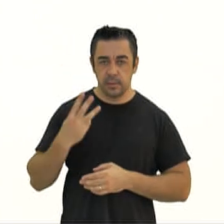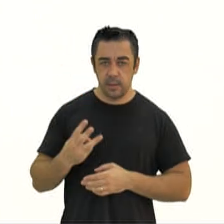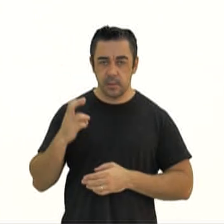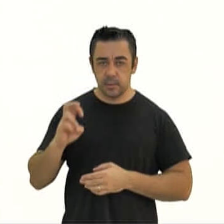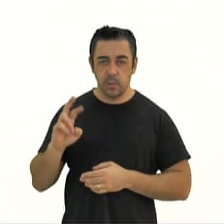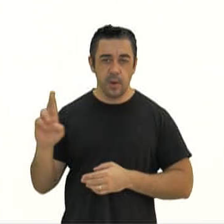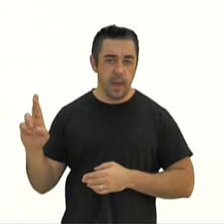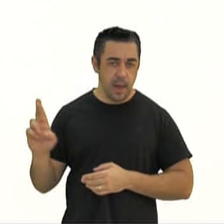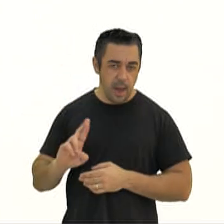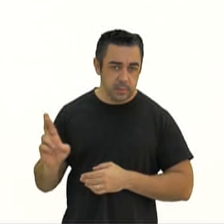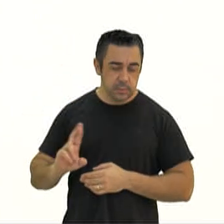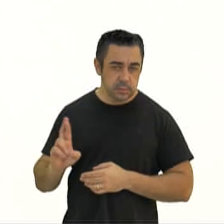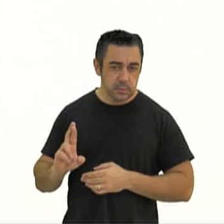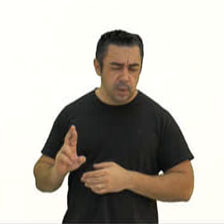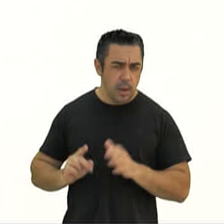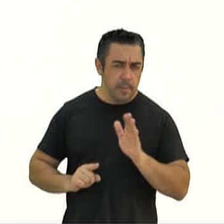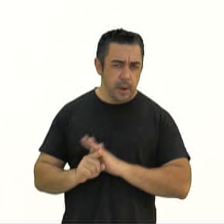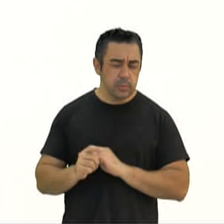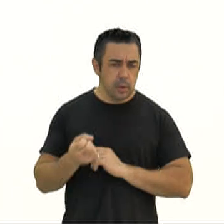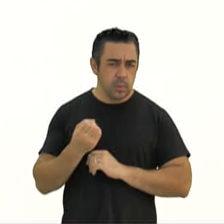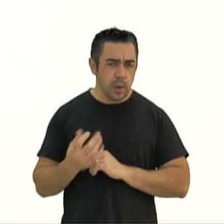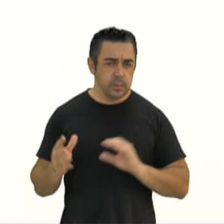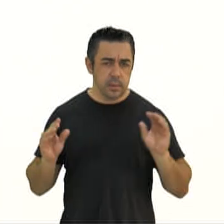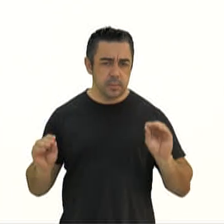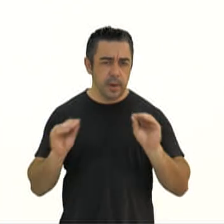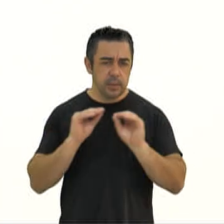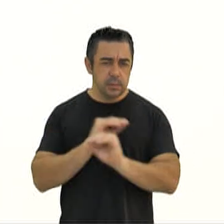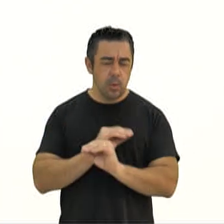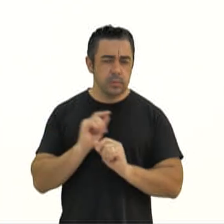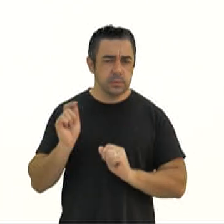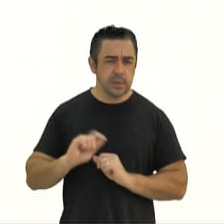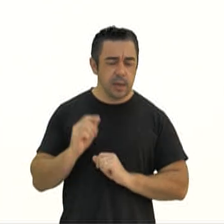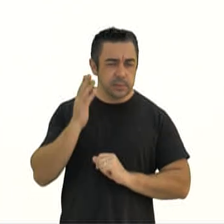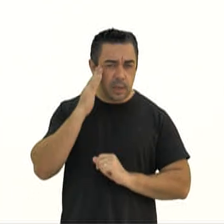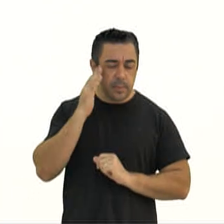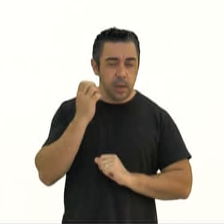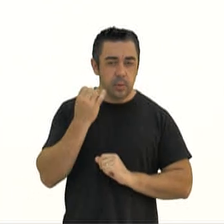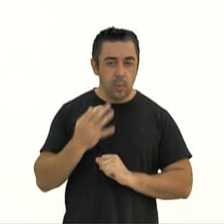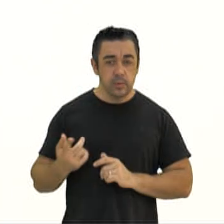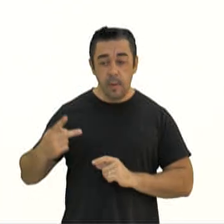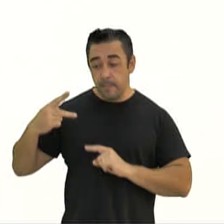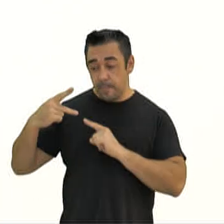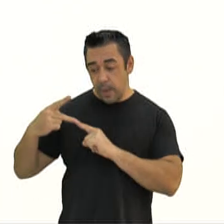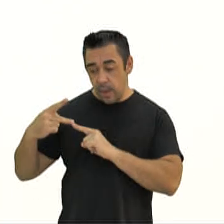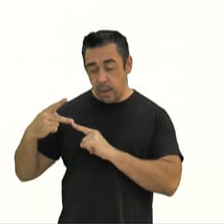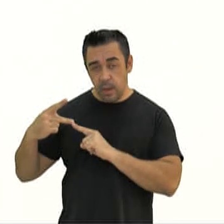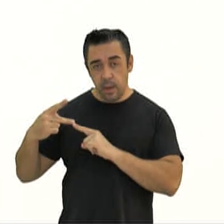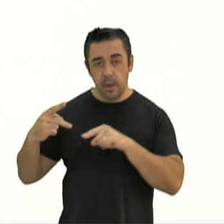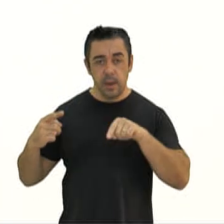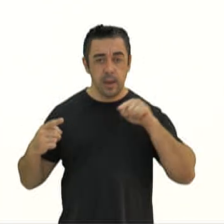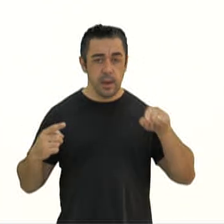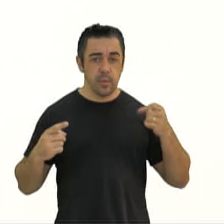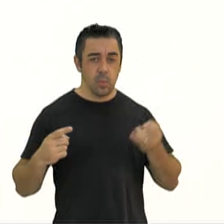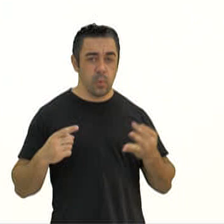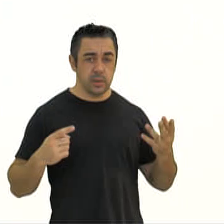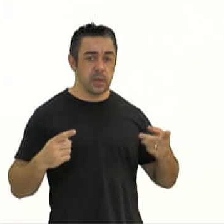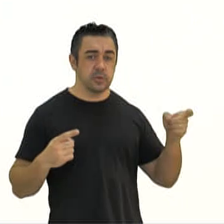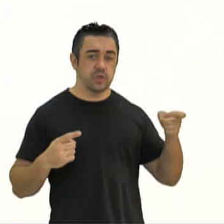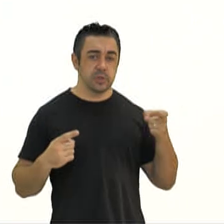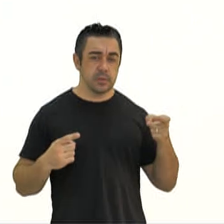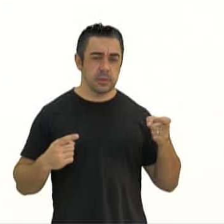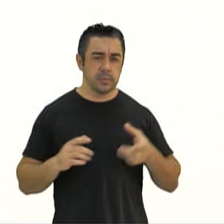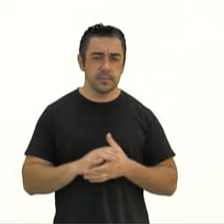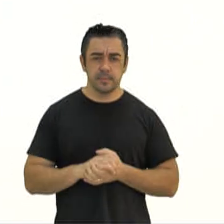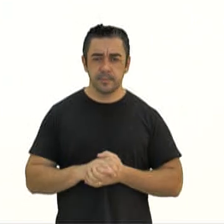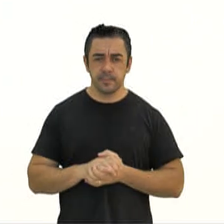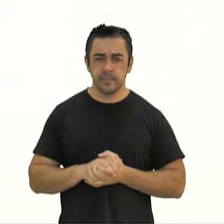35, qual é a expressão que nos fornece o valor a ser cobrado P em função da quantidade vendida X?